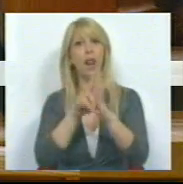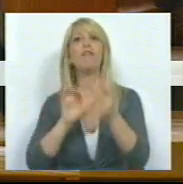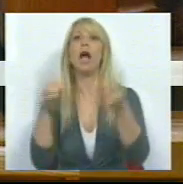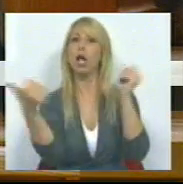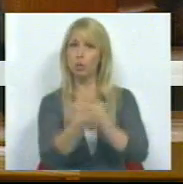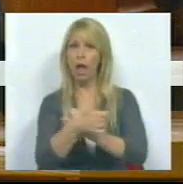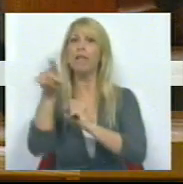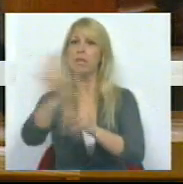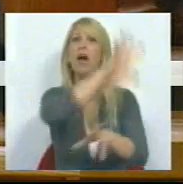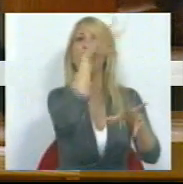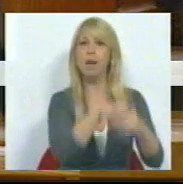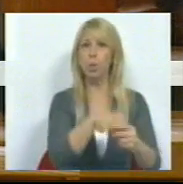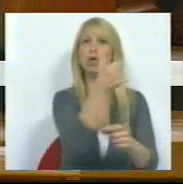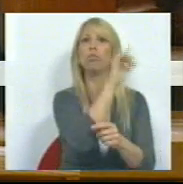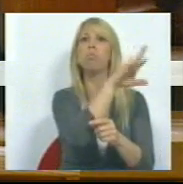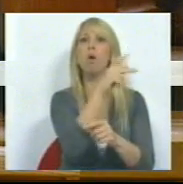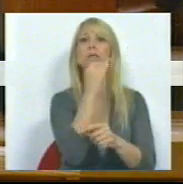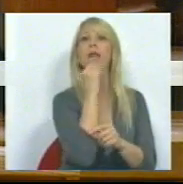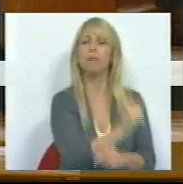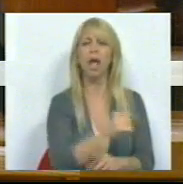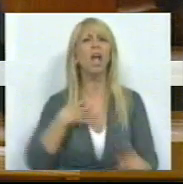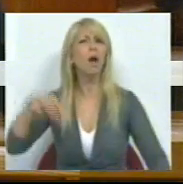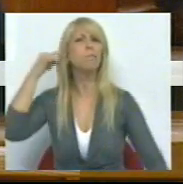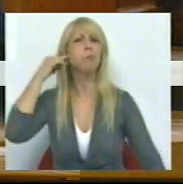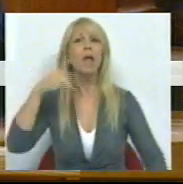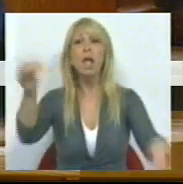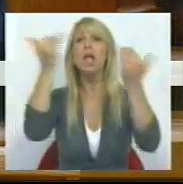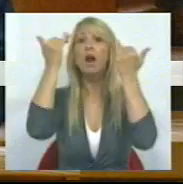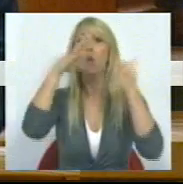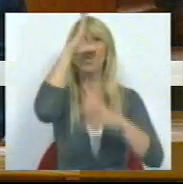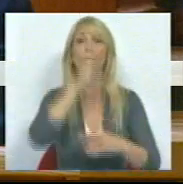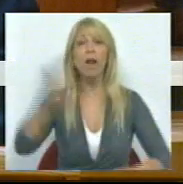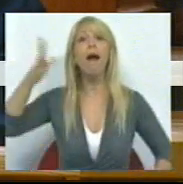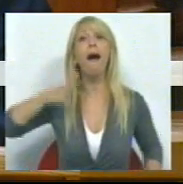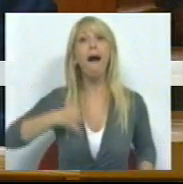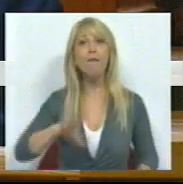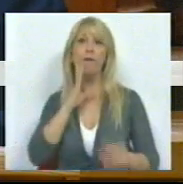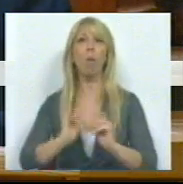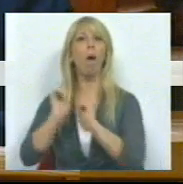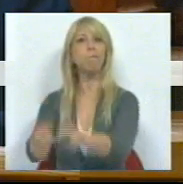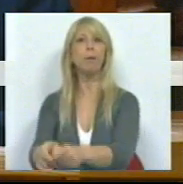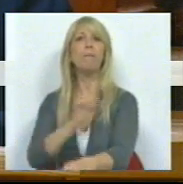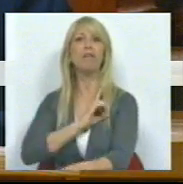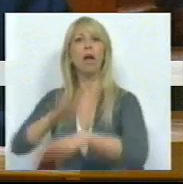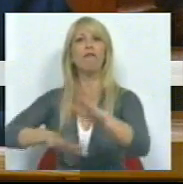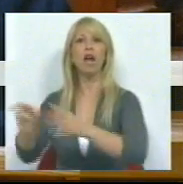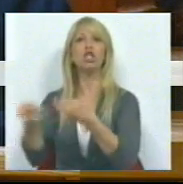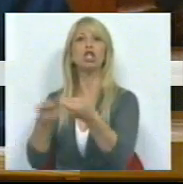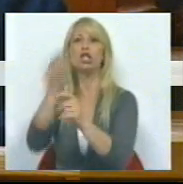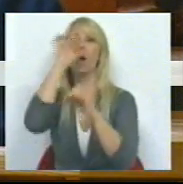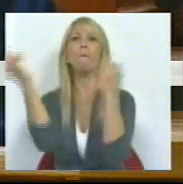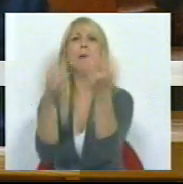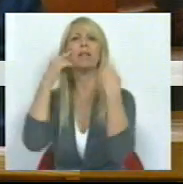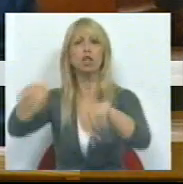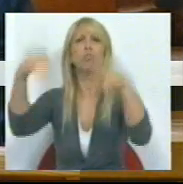Bolsa de Terras. E surgem as notícias de que o Governo pretende concessionar a privados a gestão de matas públicas. O